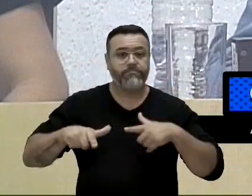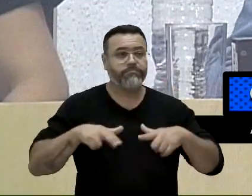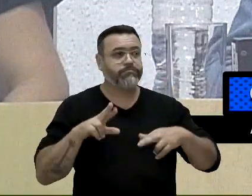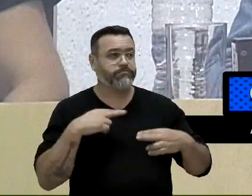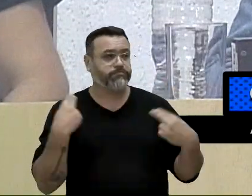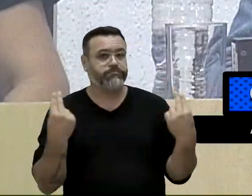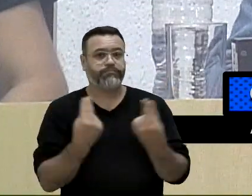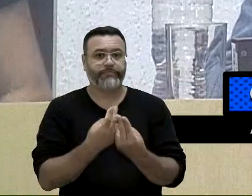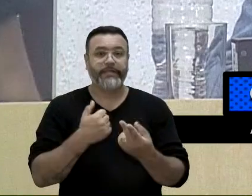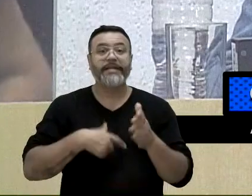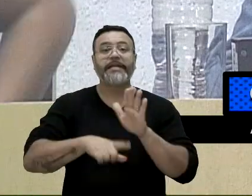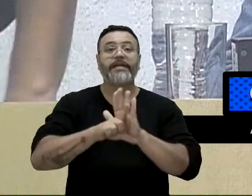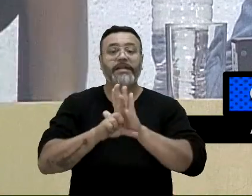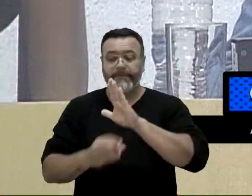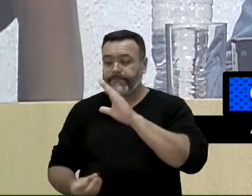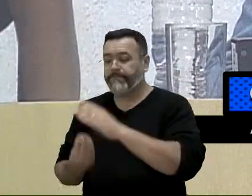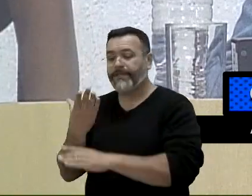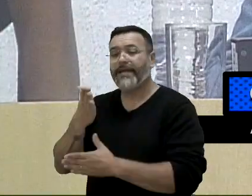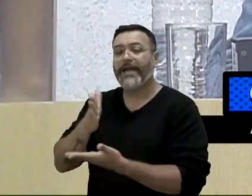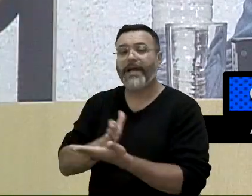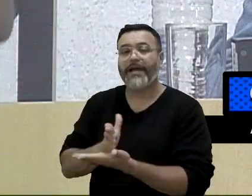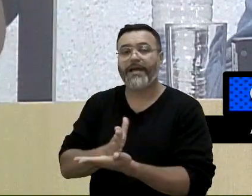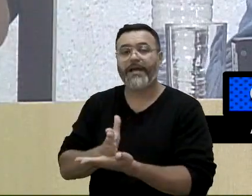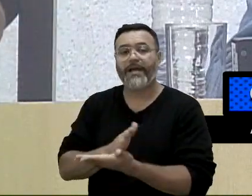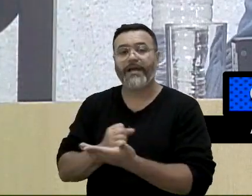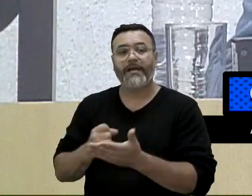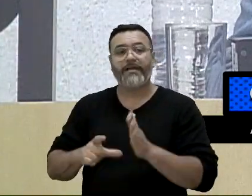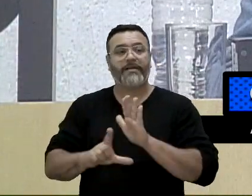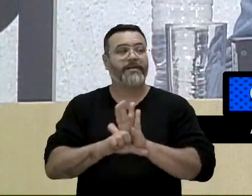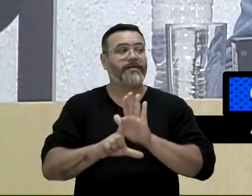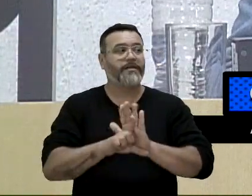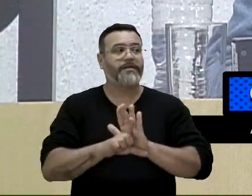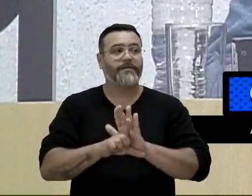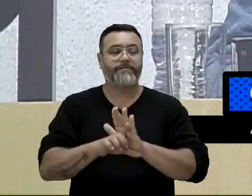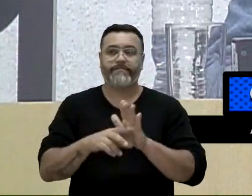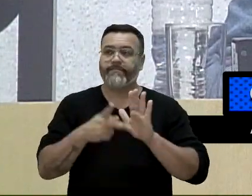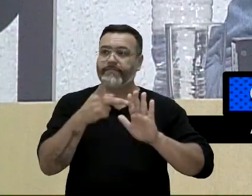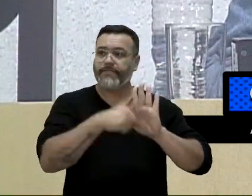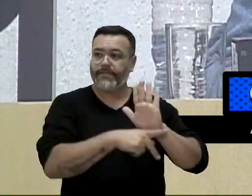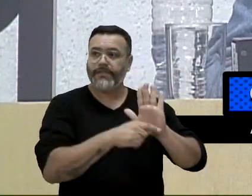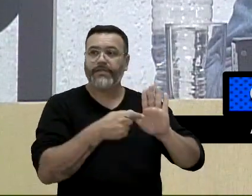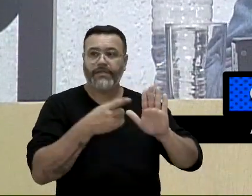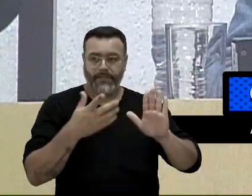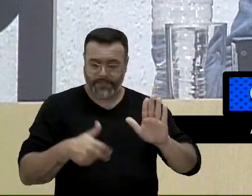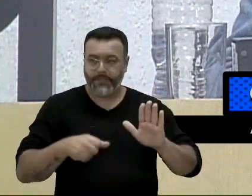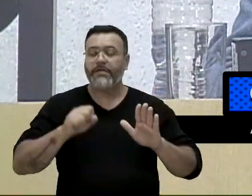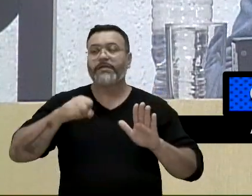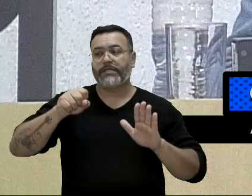de leis, né? Algumas leis, alguns projetos, eles cabem ao Poder